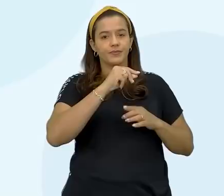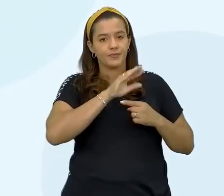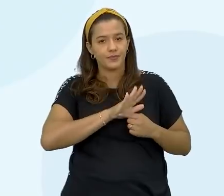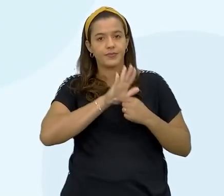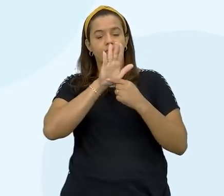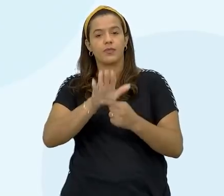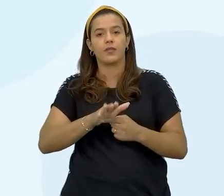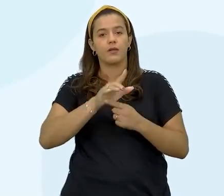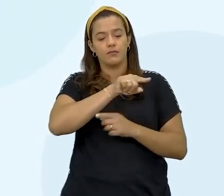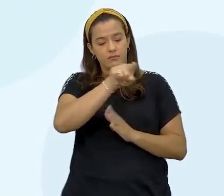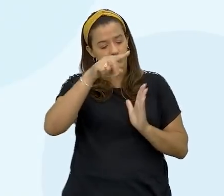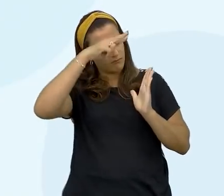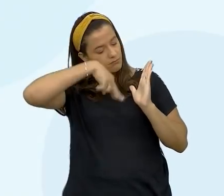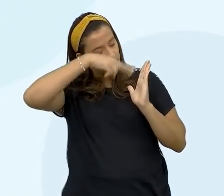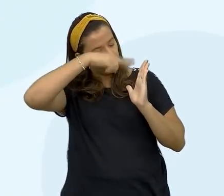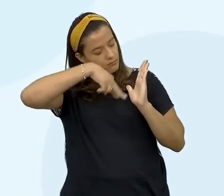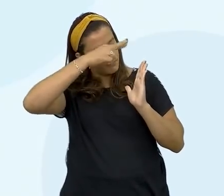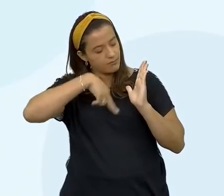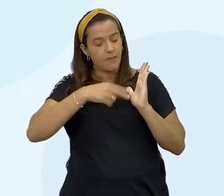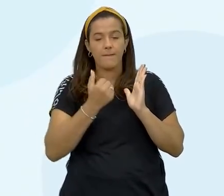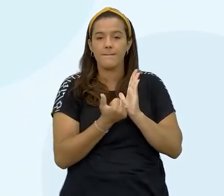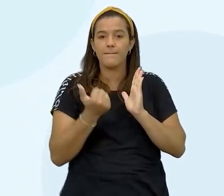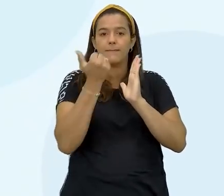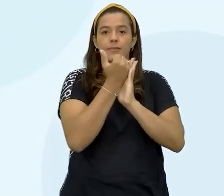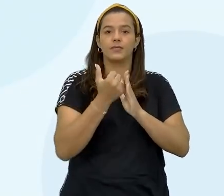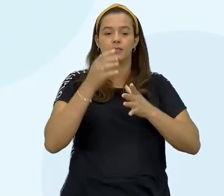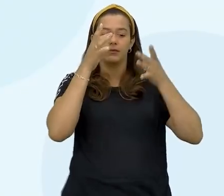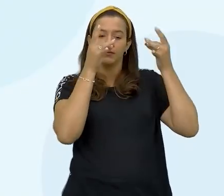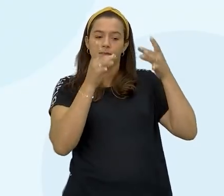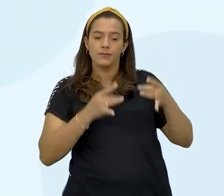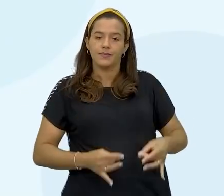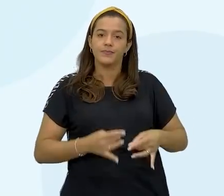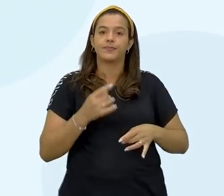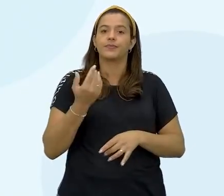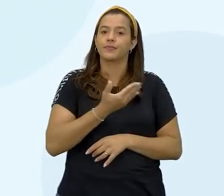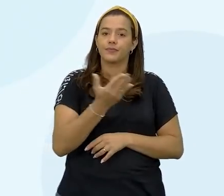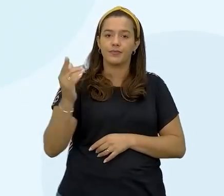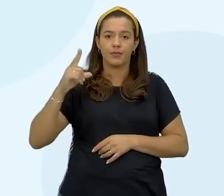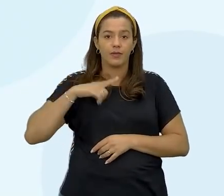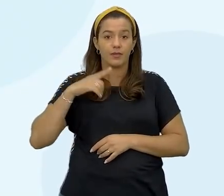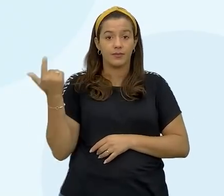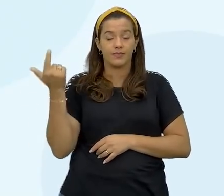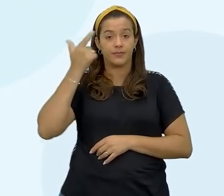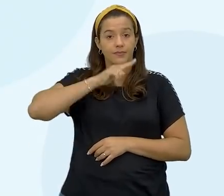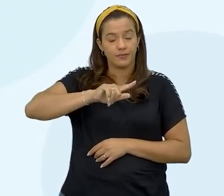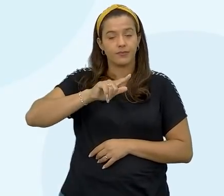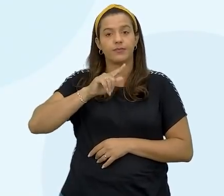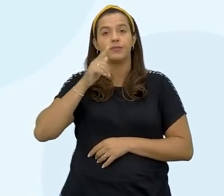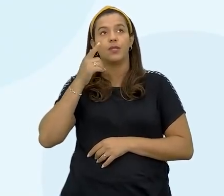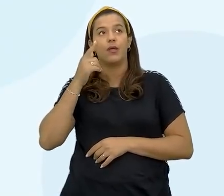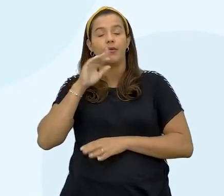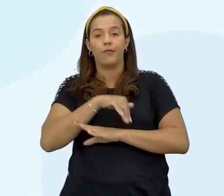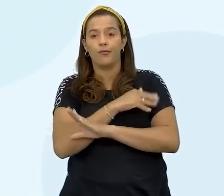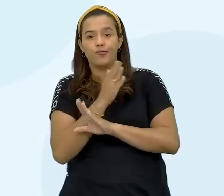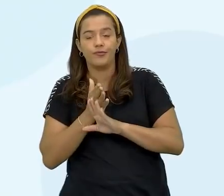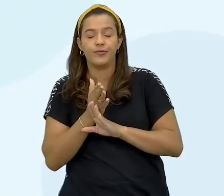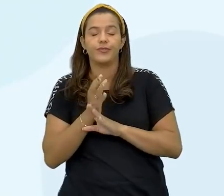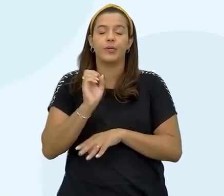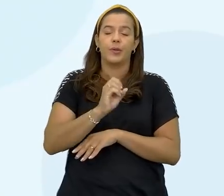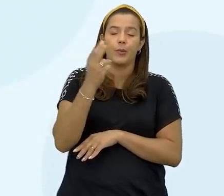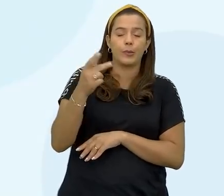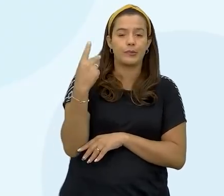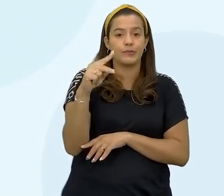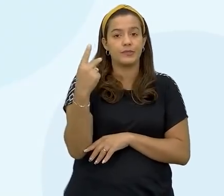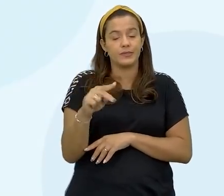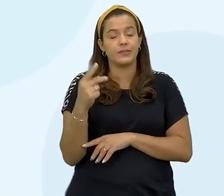ter uma leitura um pouco mais detalhada em dado momento do dia, no momento que vocês